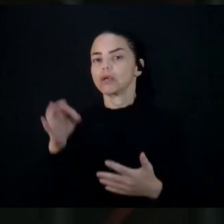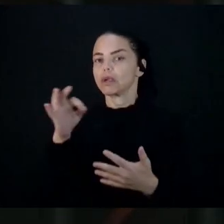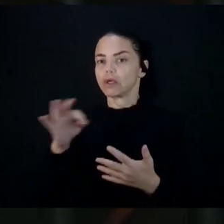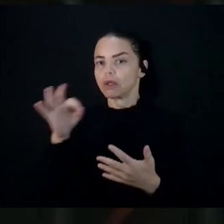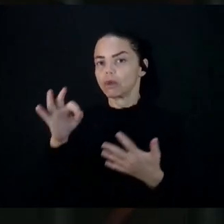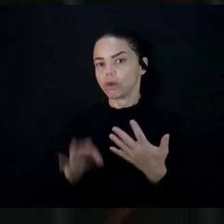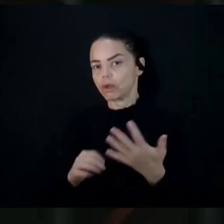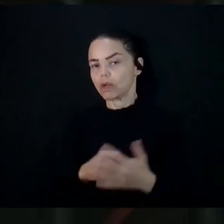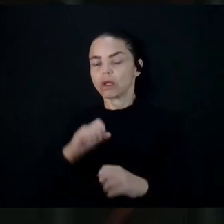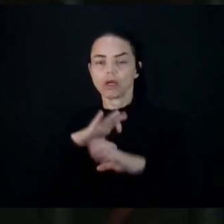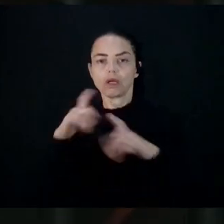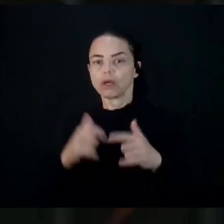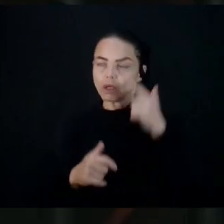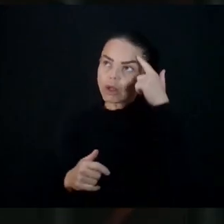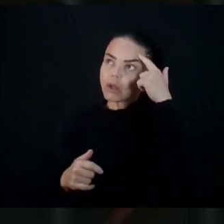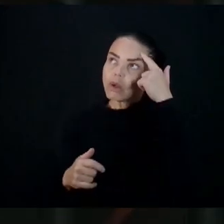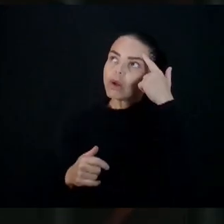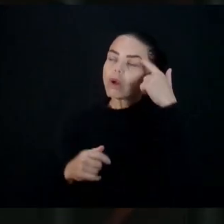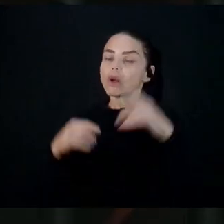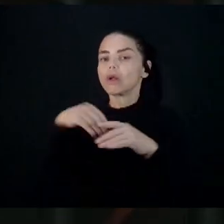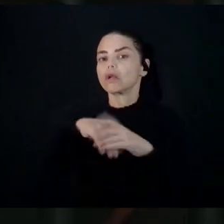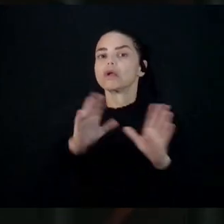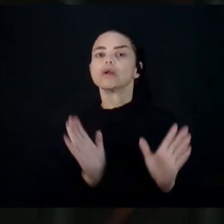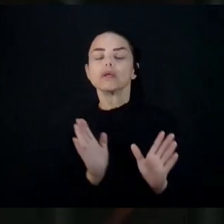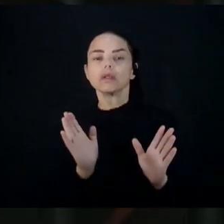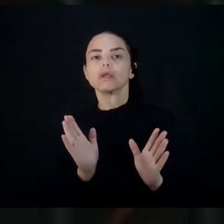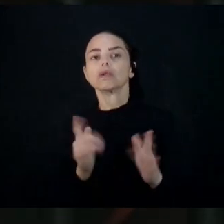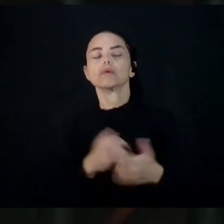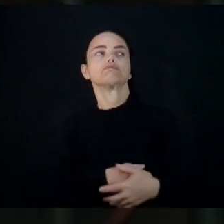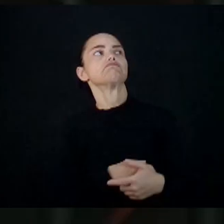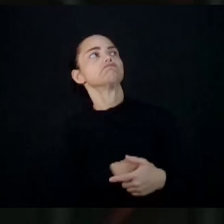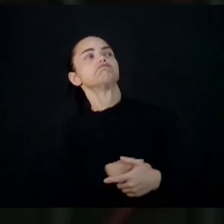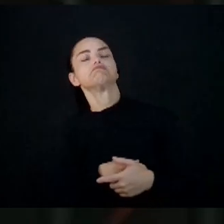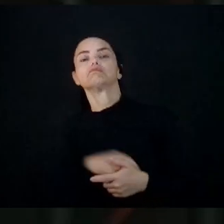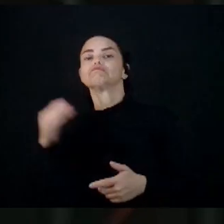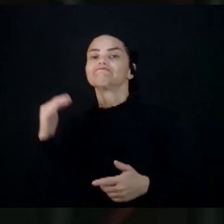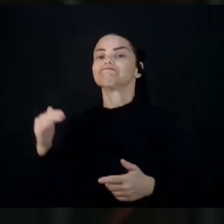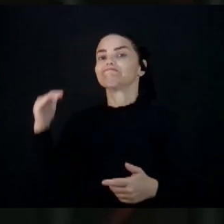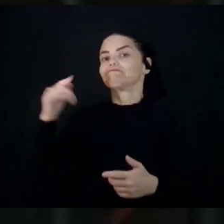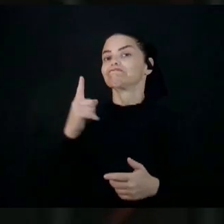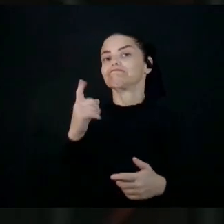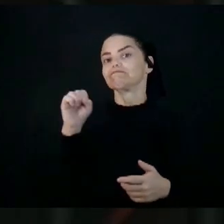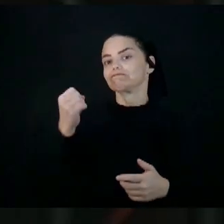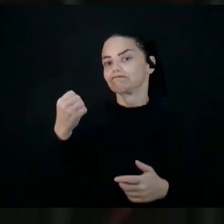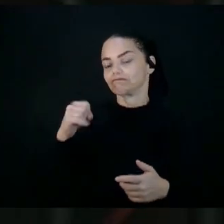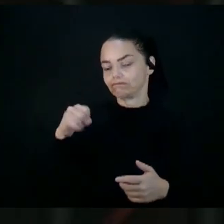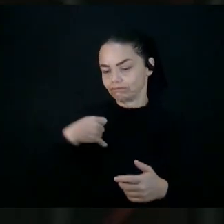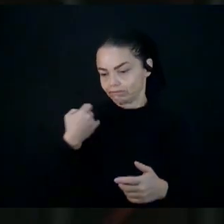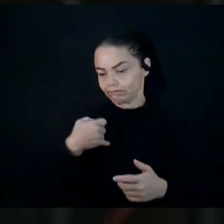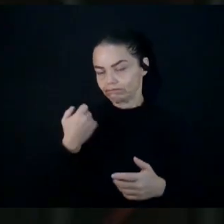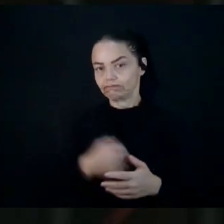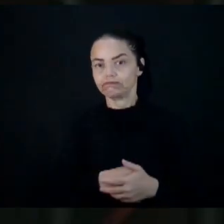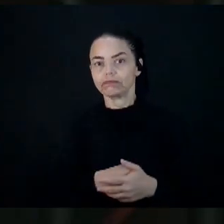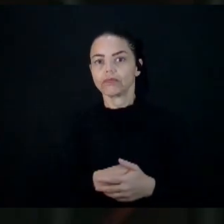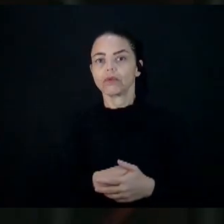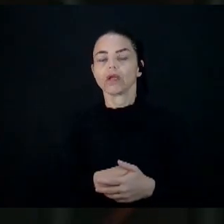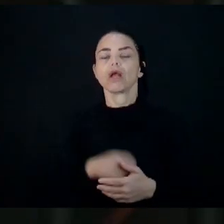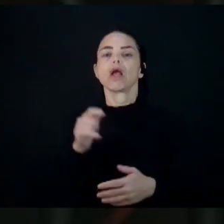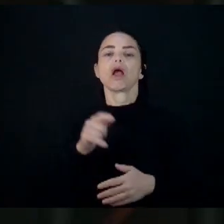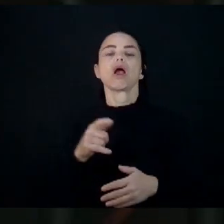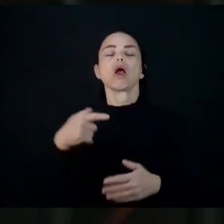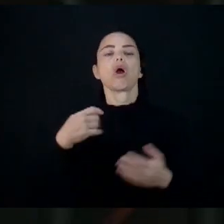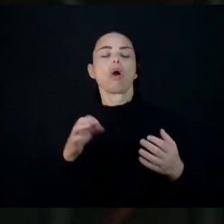claro que sempre é dentro daquela premissa, né? Maiores de 18 anos. Sim. E quando ela disse blitz, é bom a gente lembrar